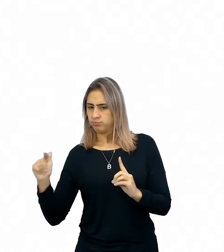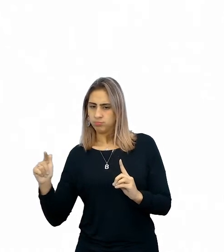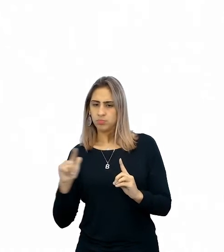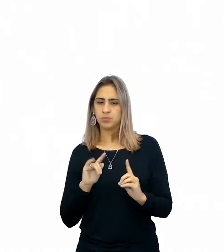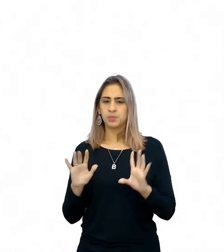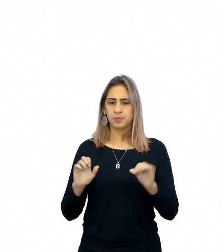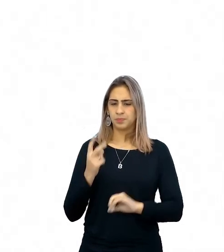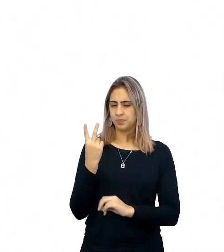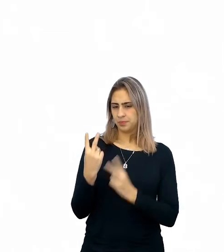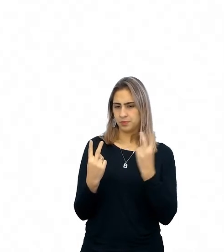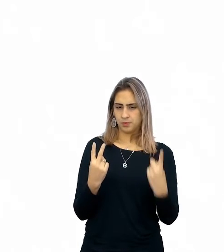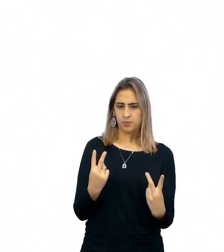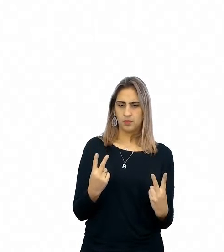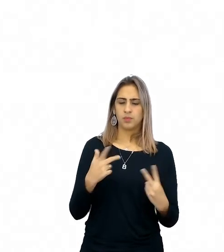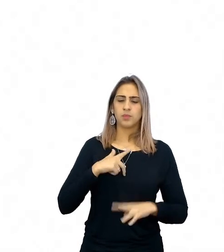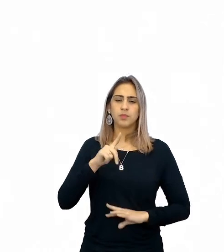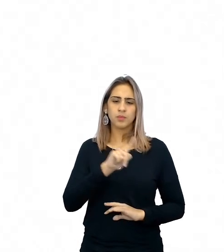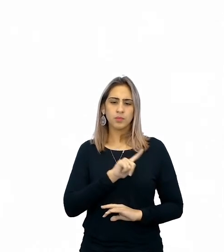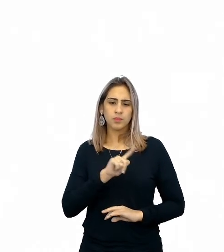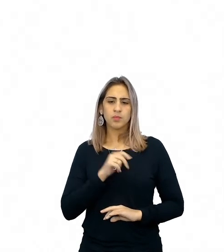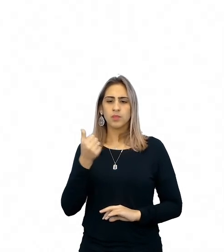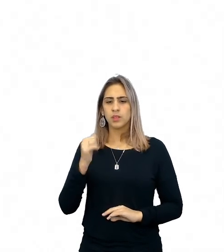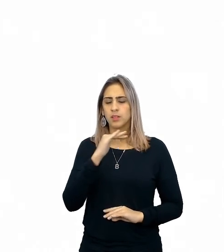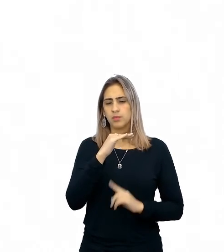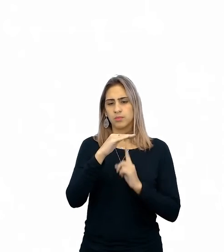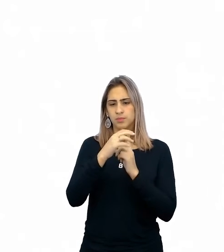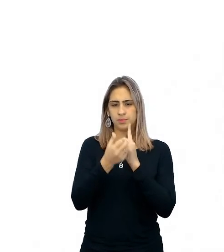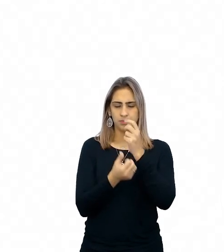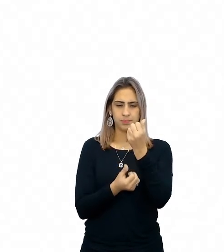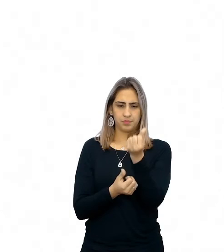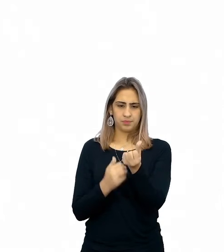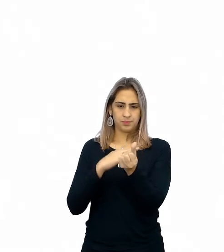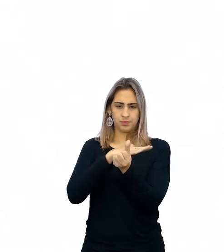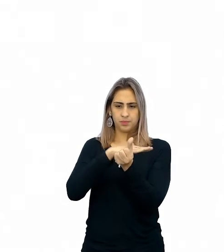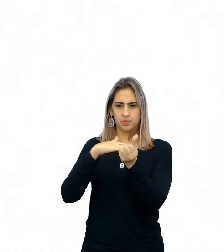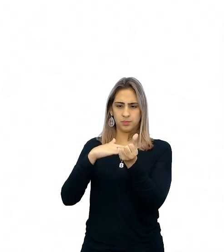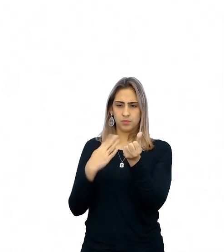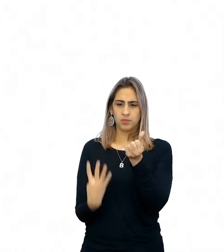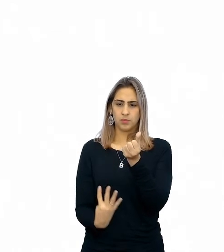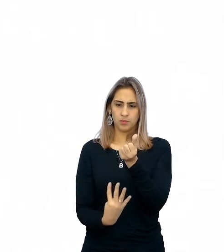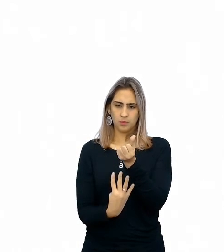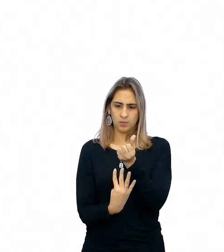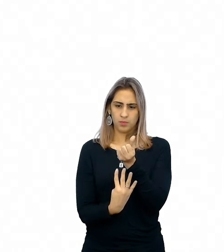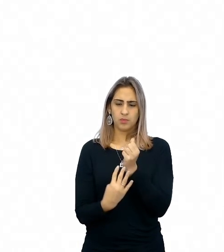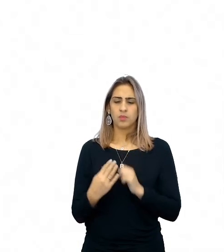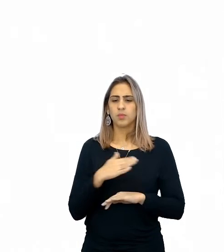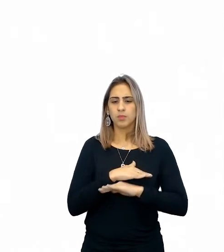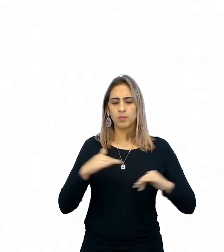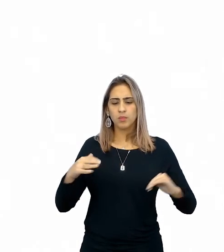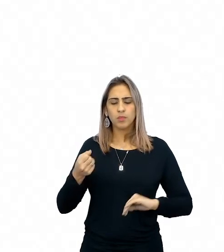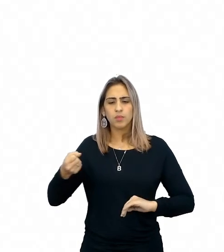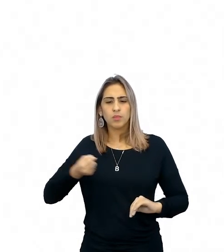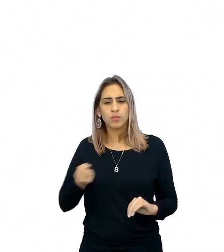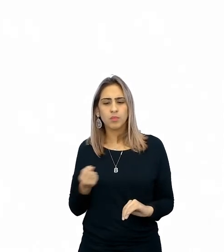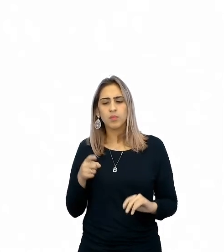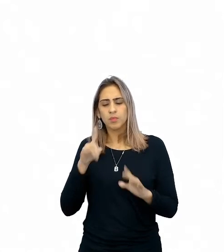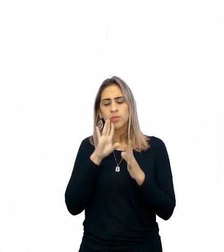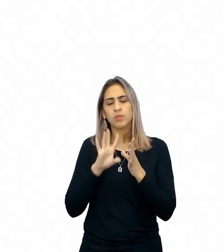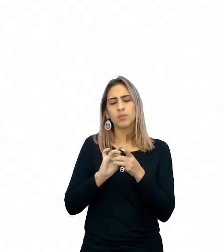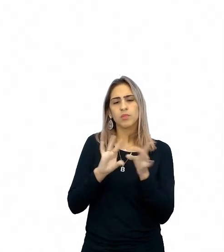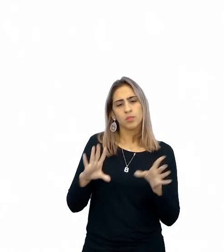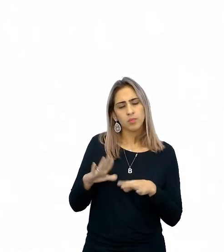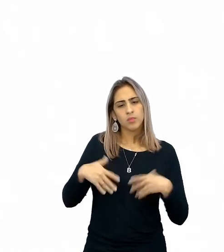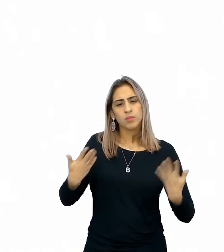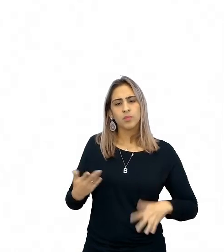mais 2 aqui, eu então tenho 6 quartos, percebe? Então, a própria reta numérica, ela vai permitir,